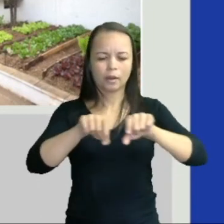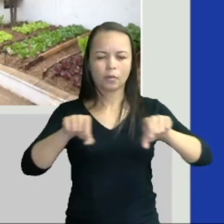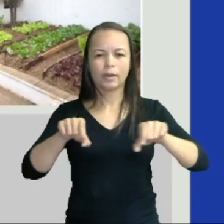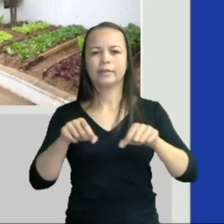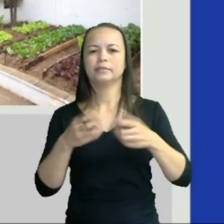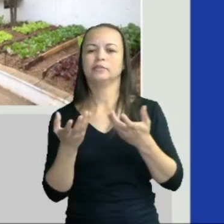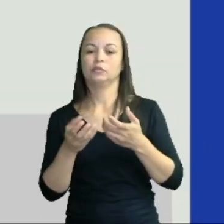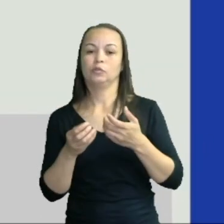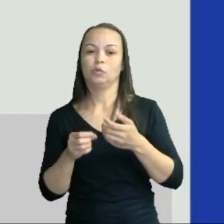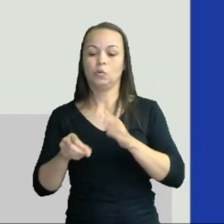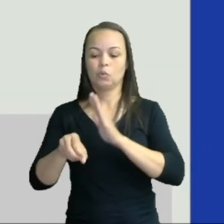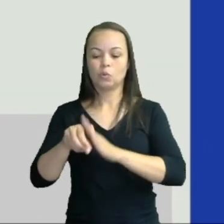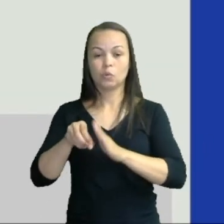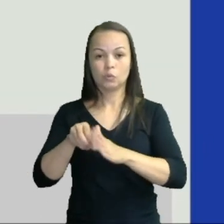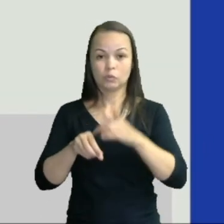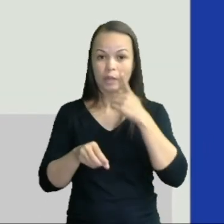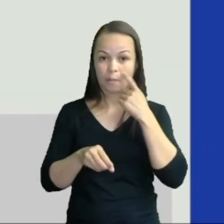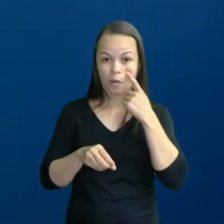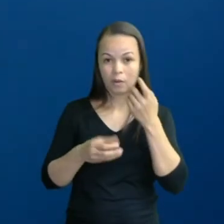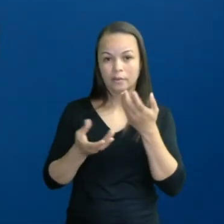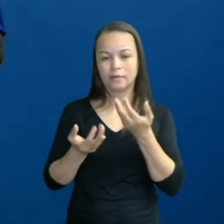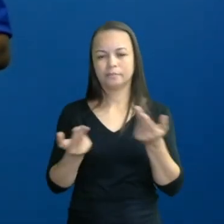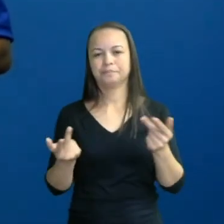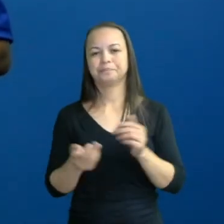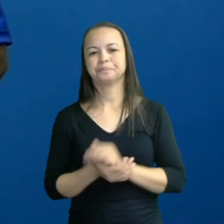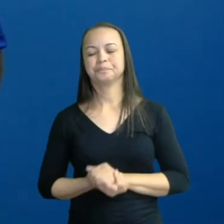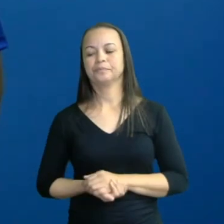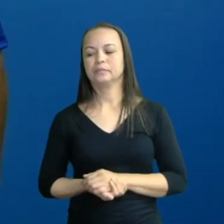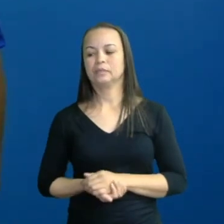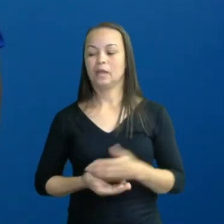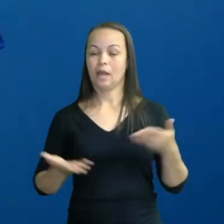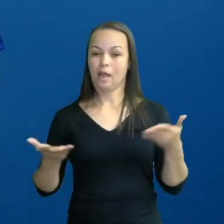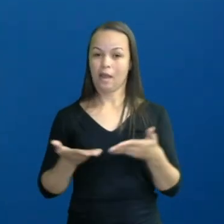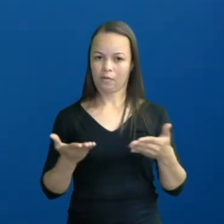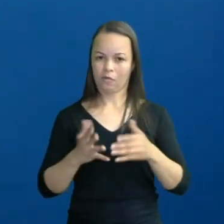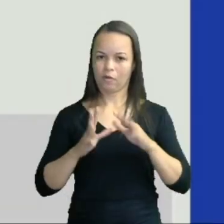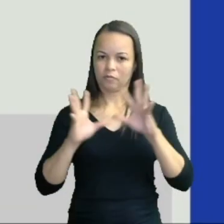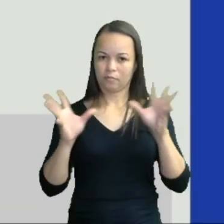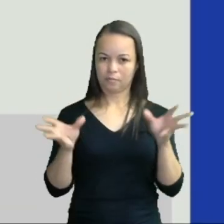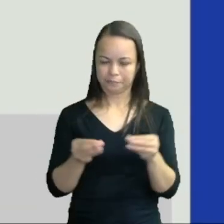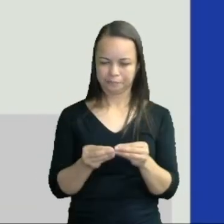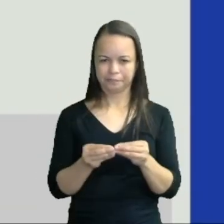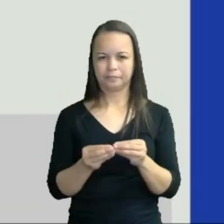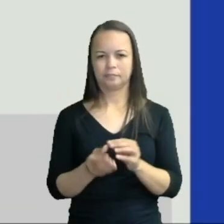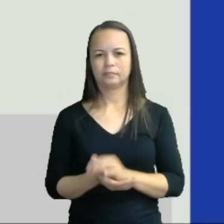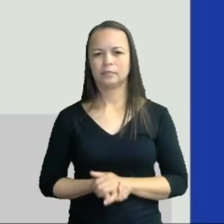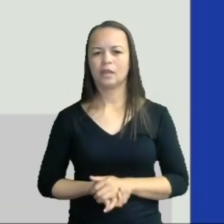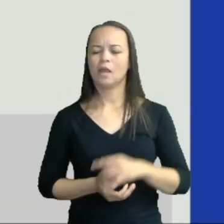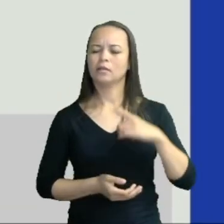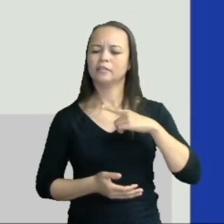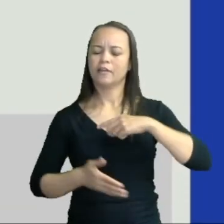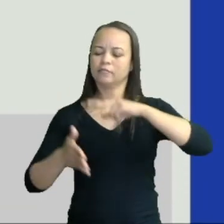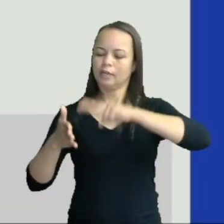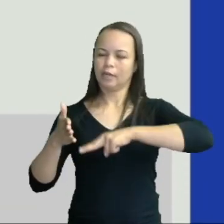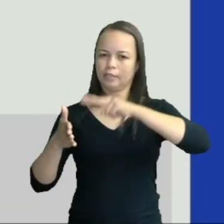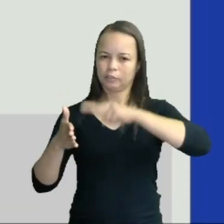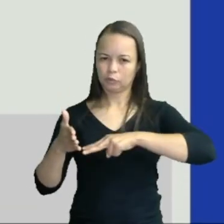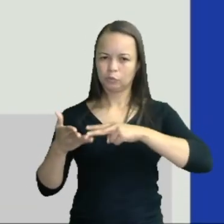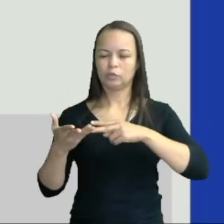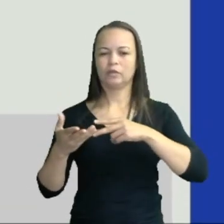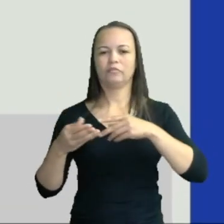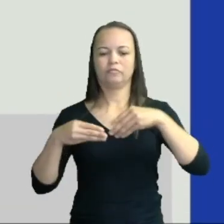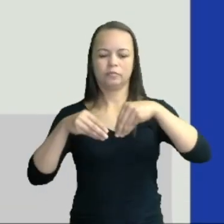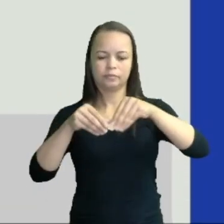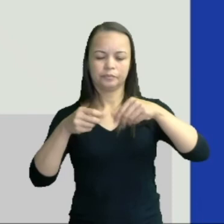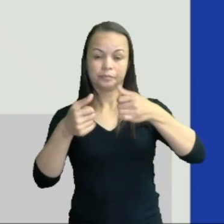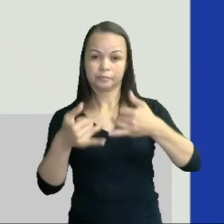cebolinha, tá certo? Agora nós vamos para a nossa revisão. Teve a leitura de Leite, né, que trouxe sobre o